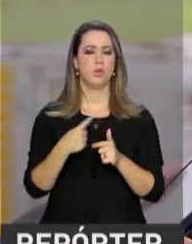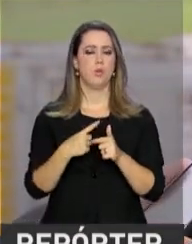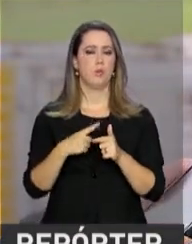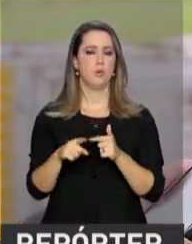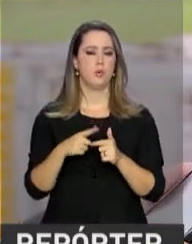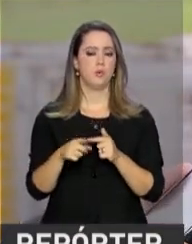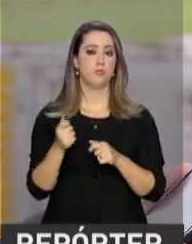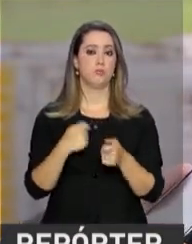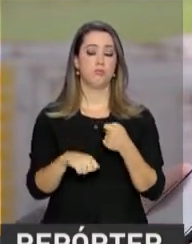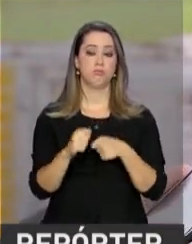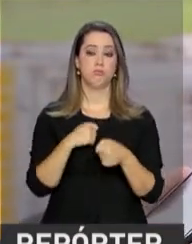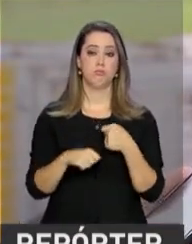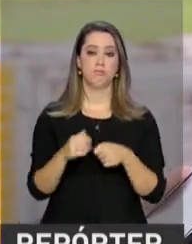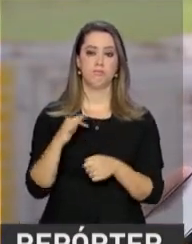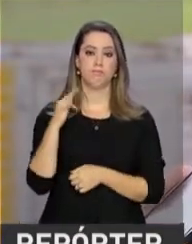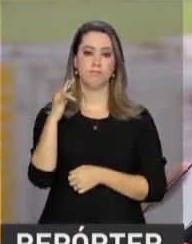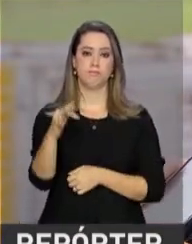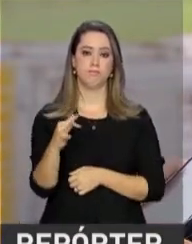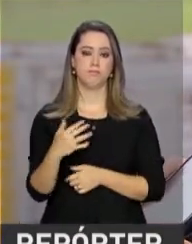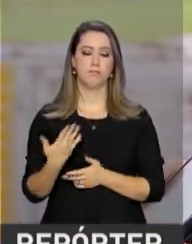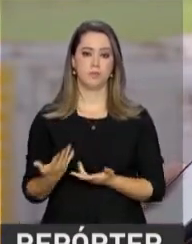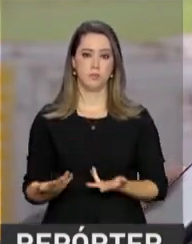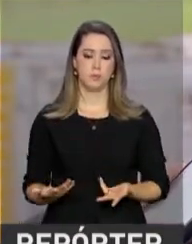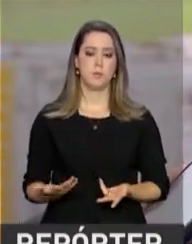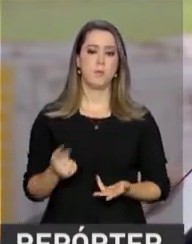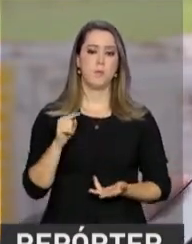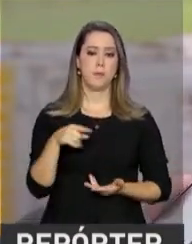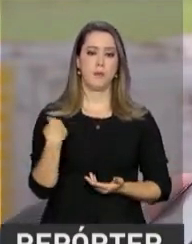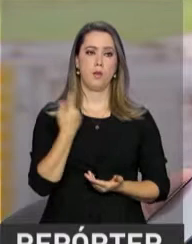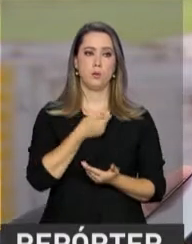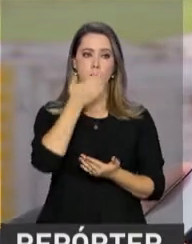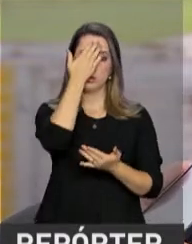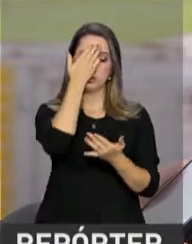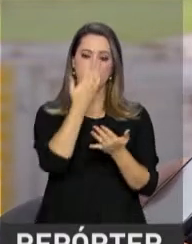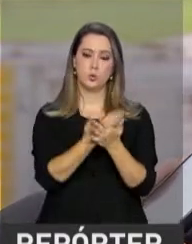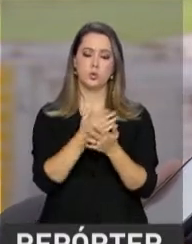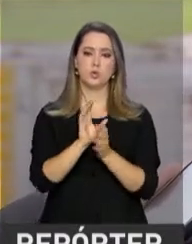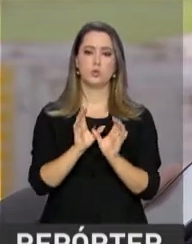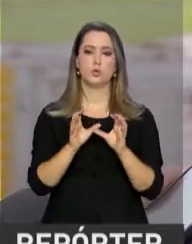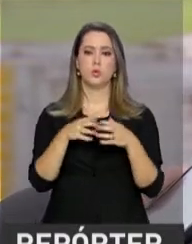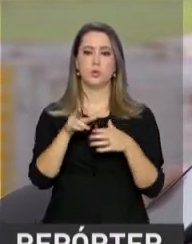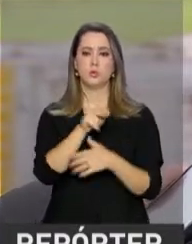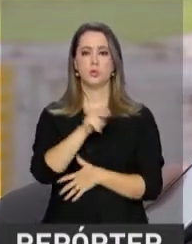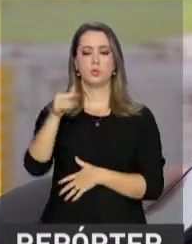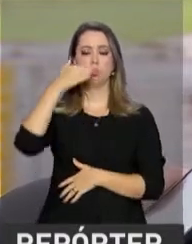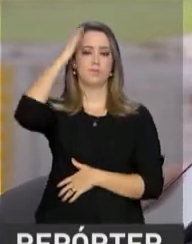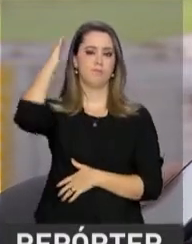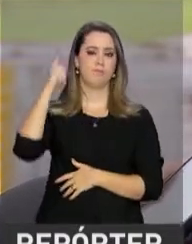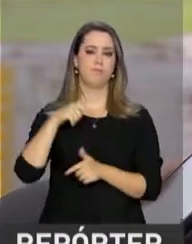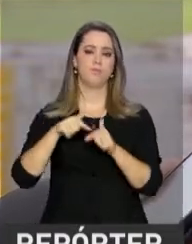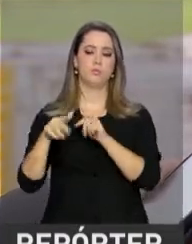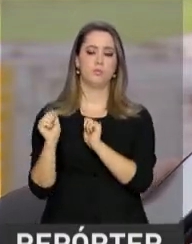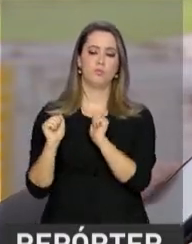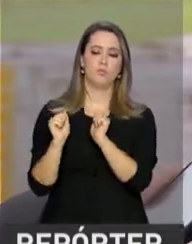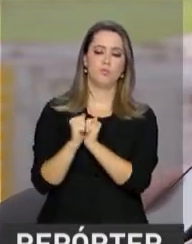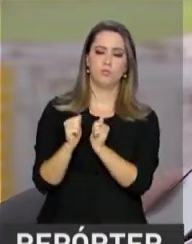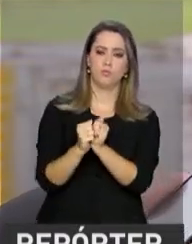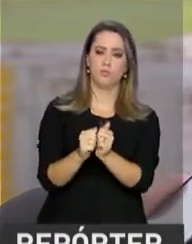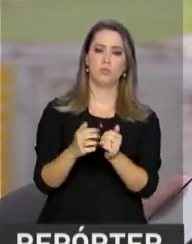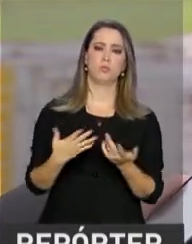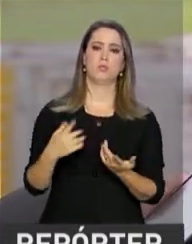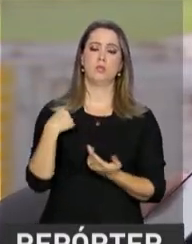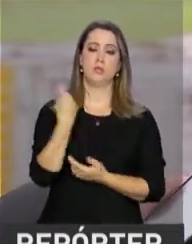abreviar os problemas que podem vir para o futuro não estamos confiantes é o presente em trabalhar pessoalmente neste assunto e